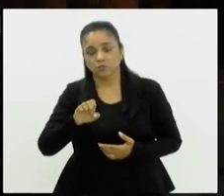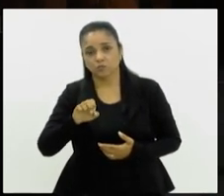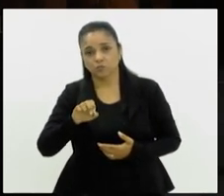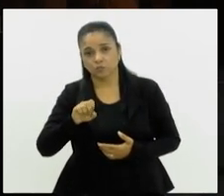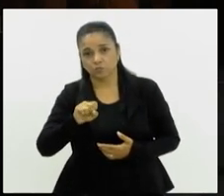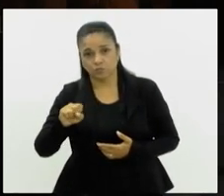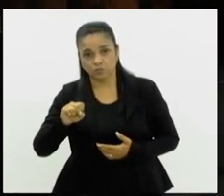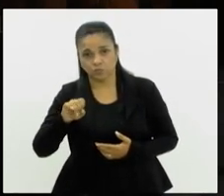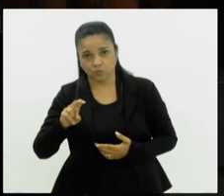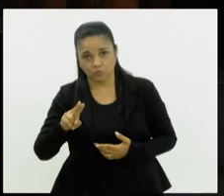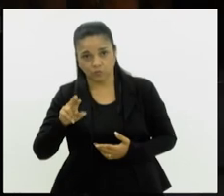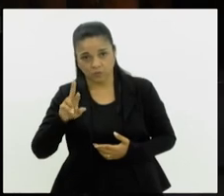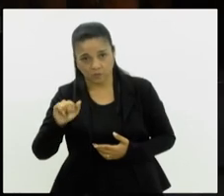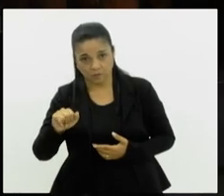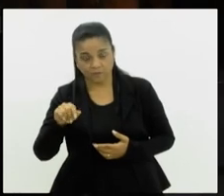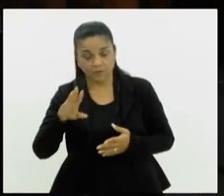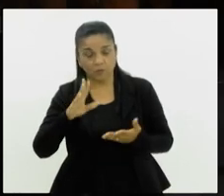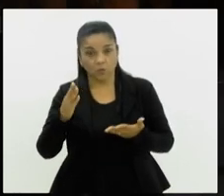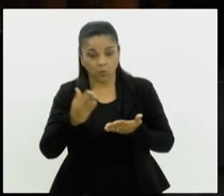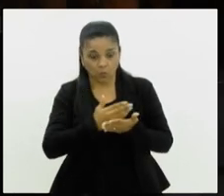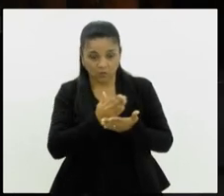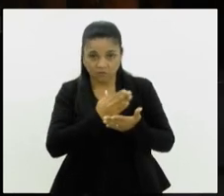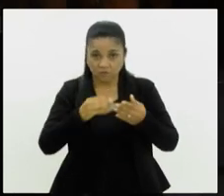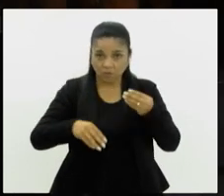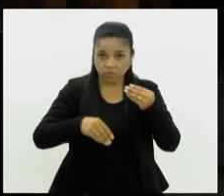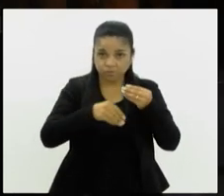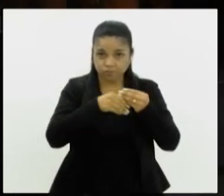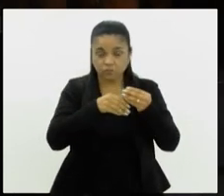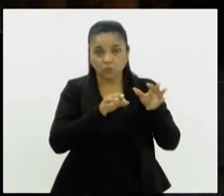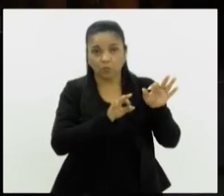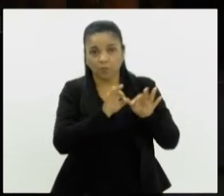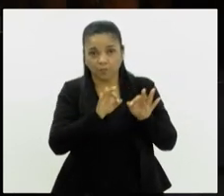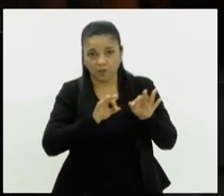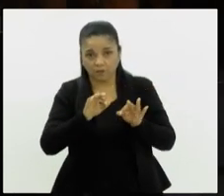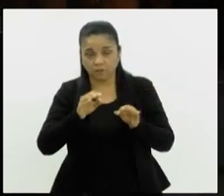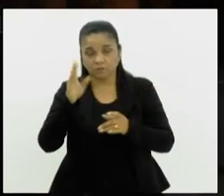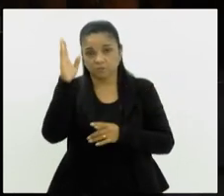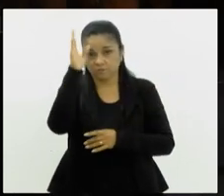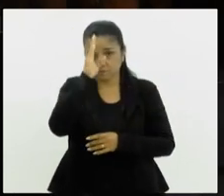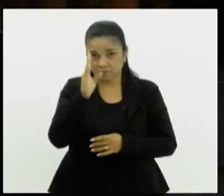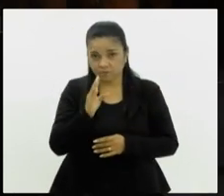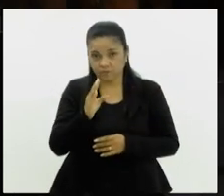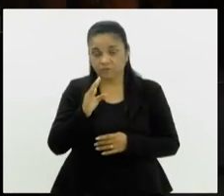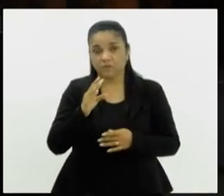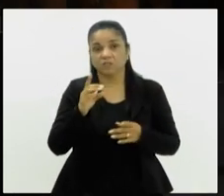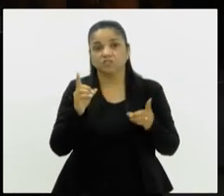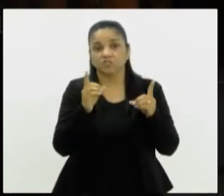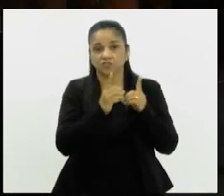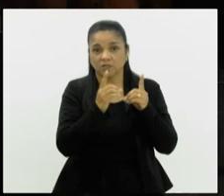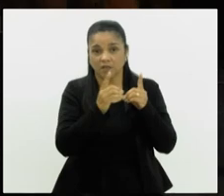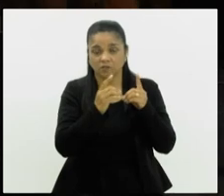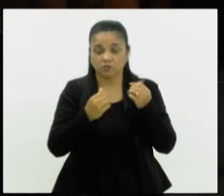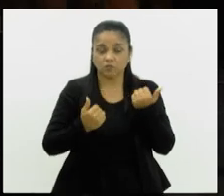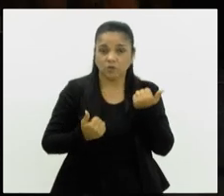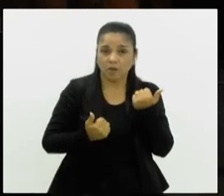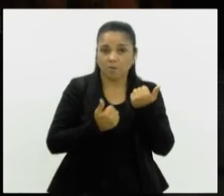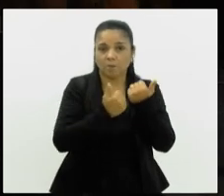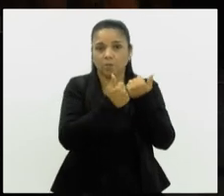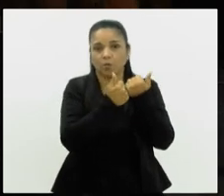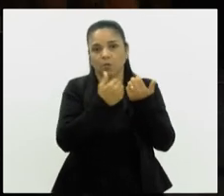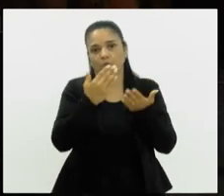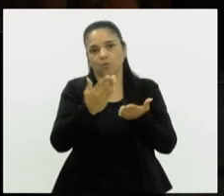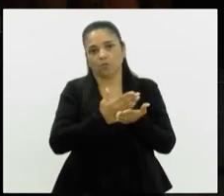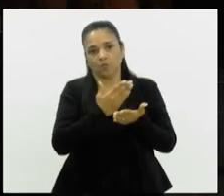Esse livro foi incluído no Plano Nacional do Livro Didático como um livro de apoio às ações de